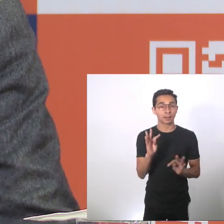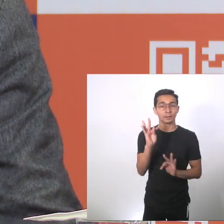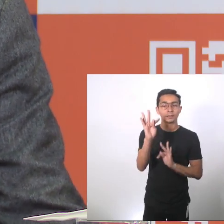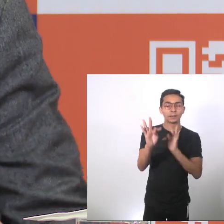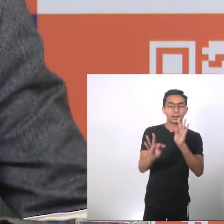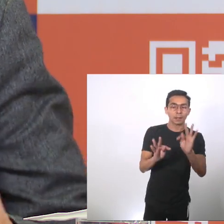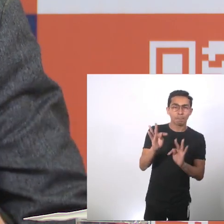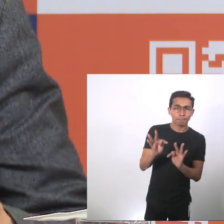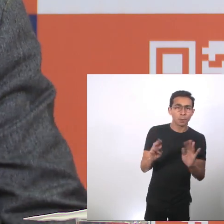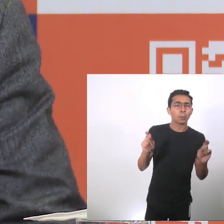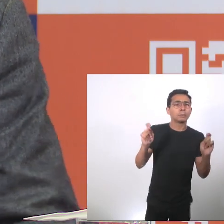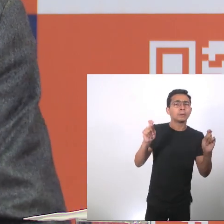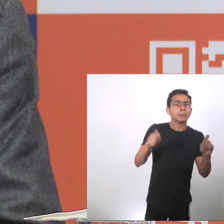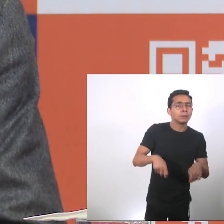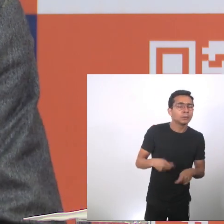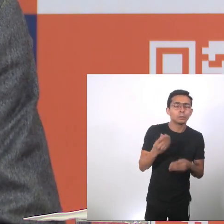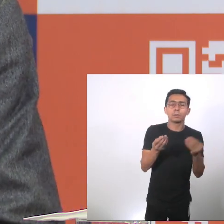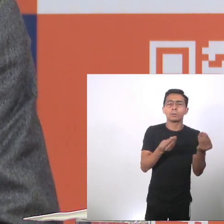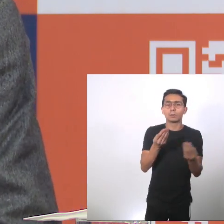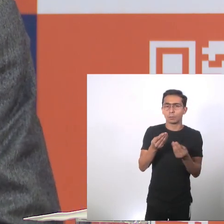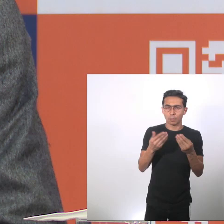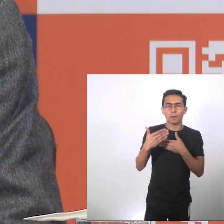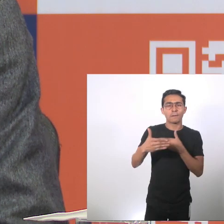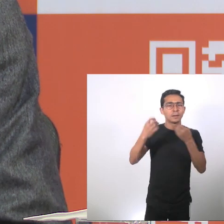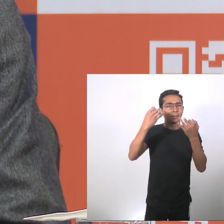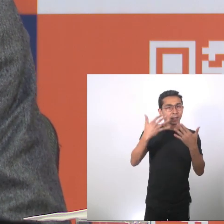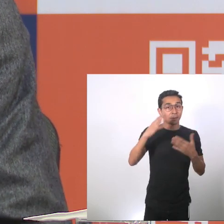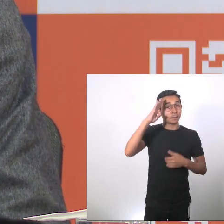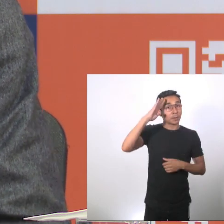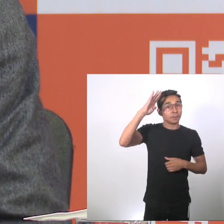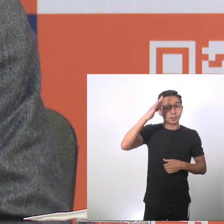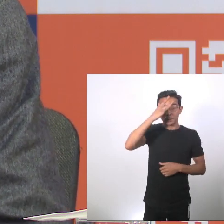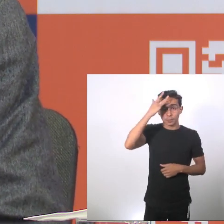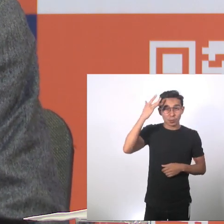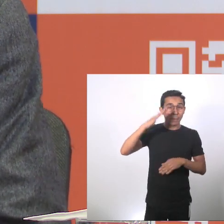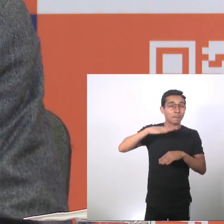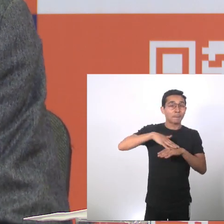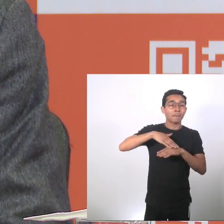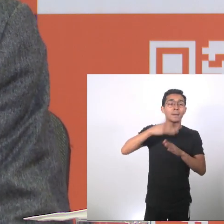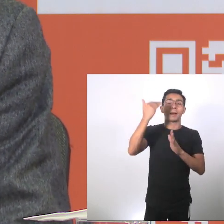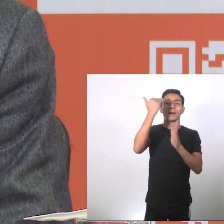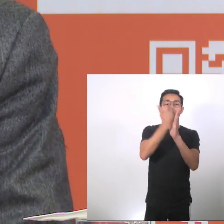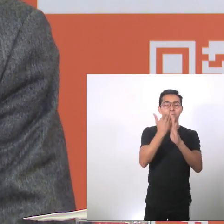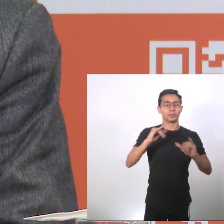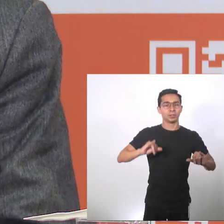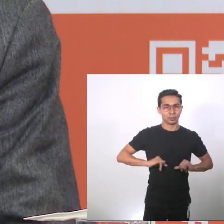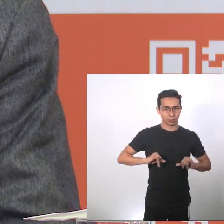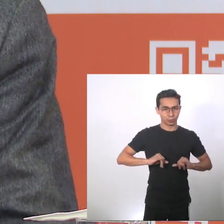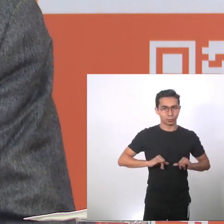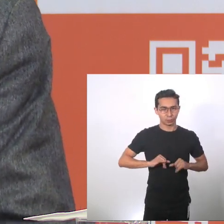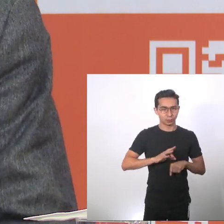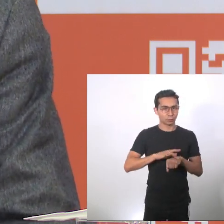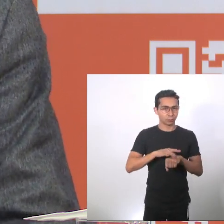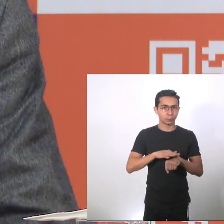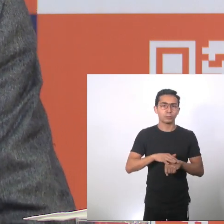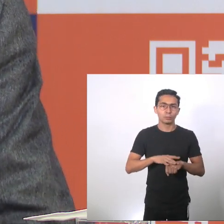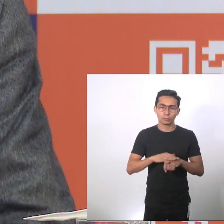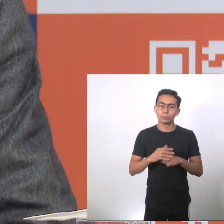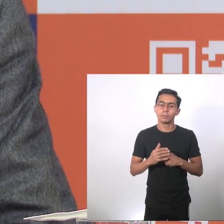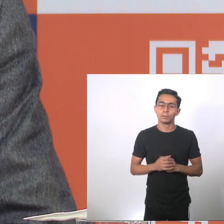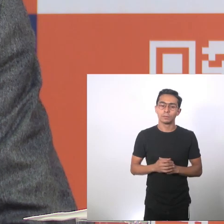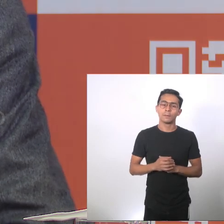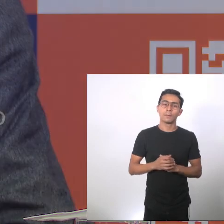que temos hoje, em particular para os grupos mais vulneráveis a complicações. Então, eu peço a gentileza do